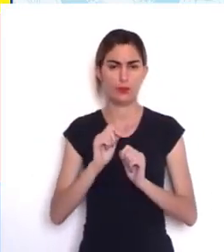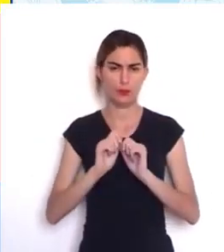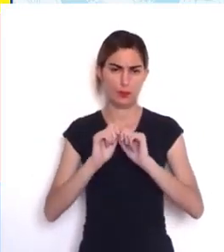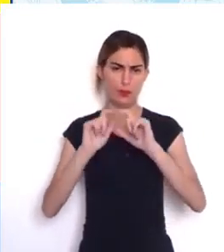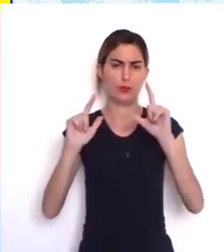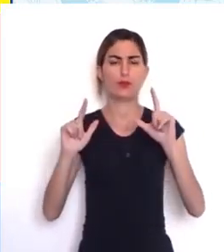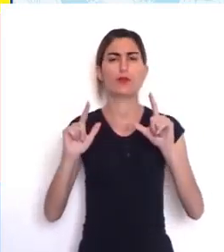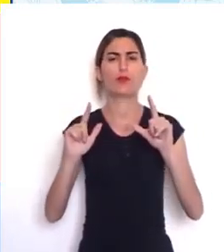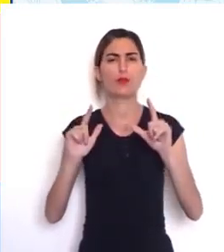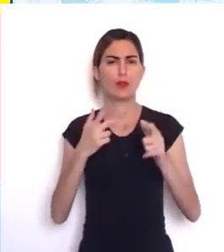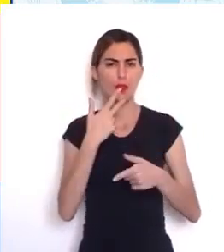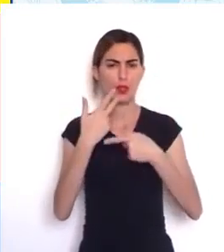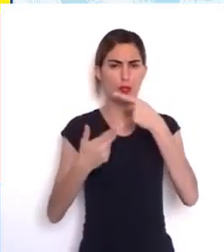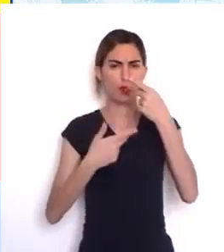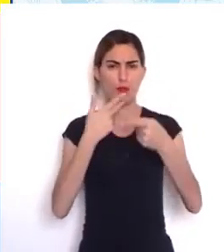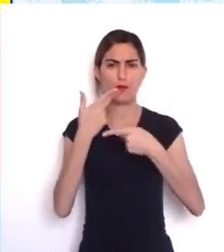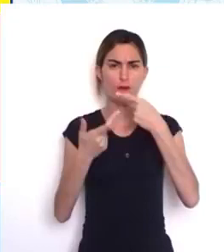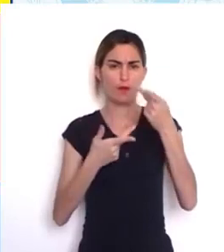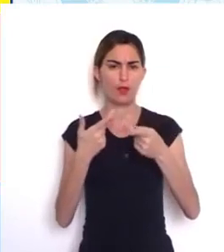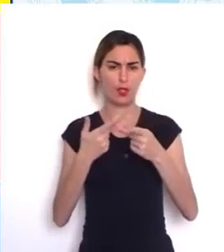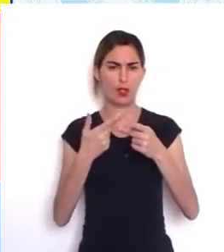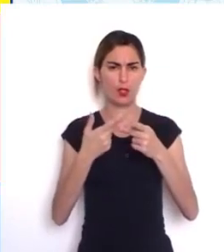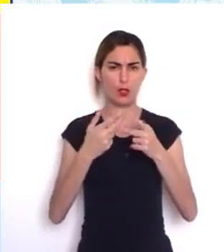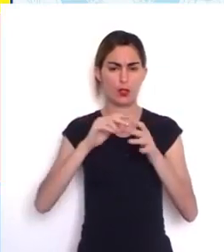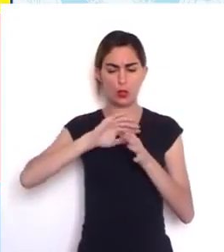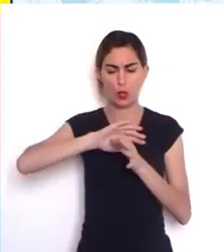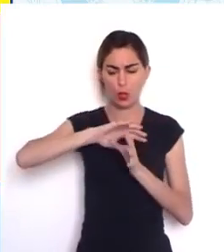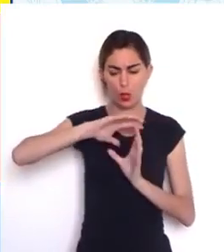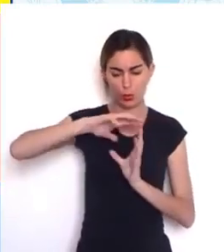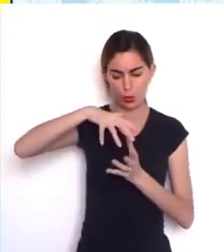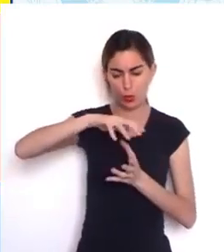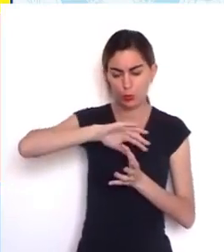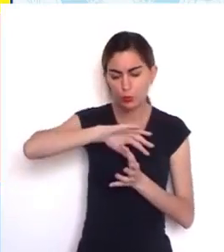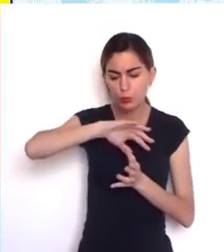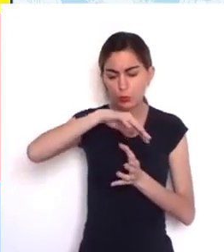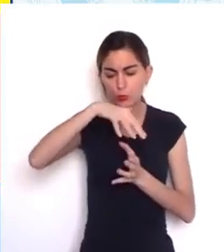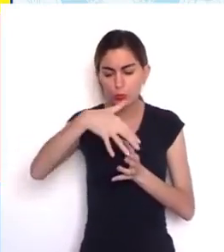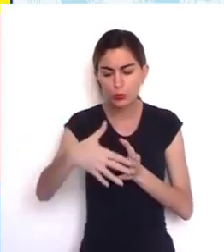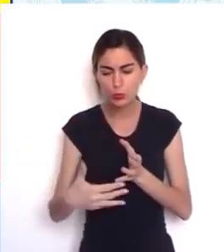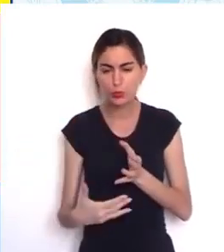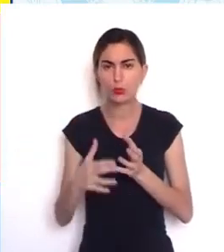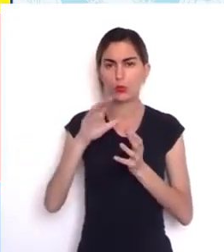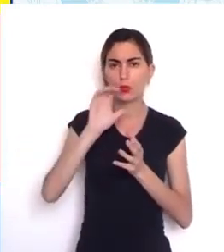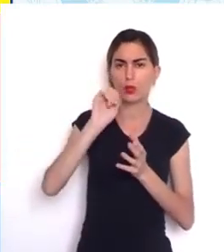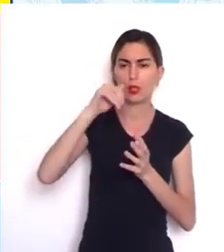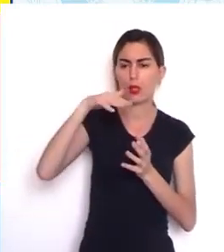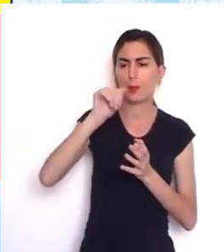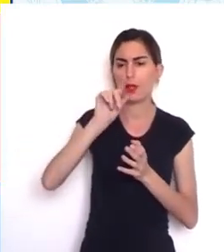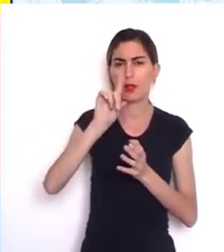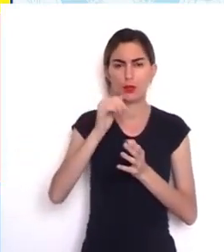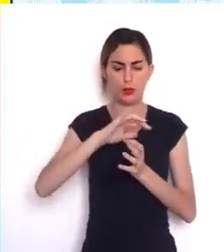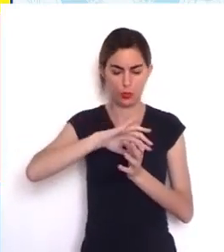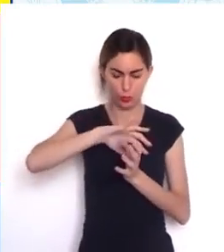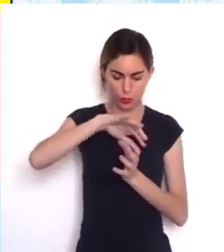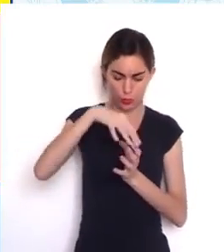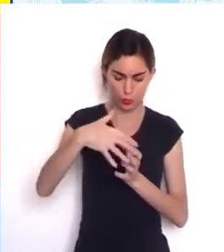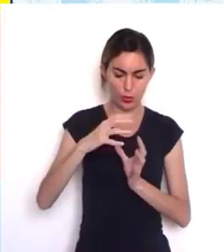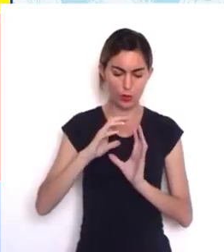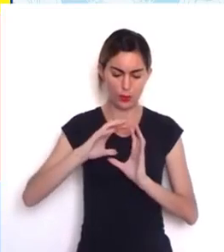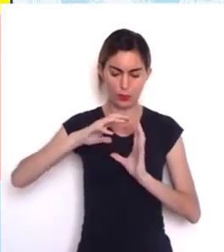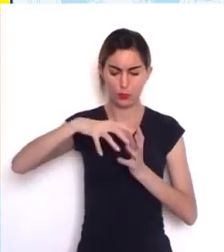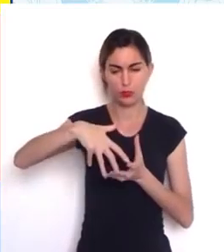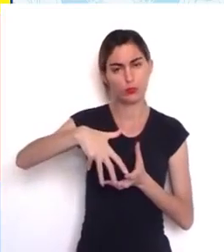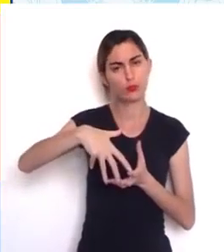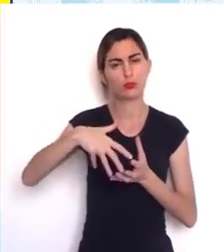sendo ilustrada fala aí sobre as suas camadas. A Terra e as suas camadas. Quando se fala